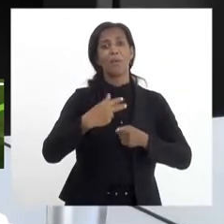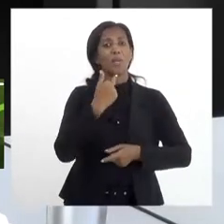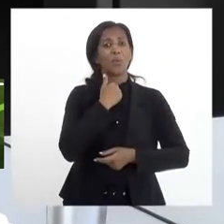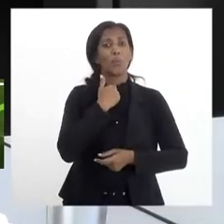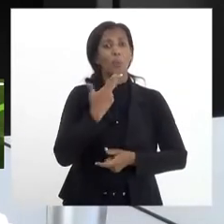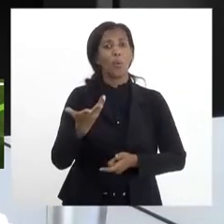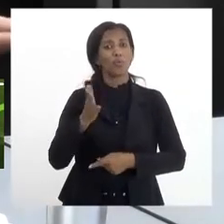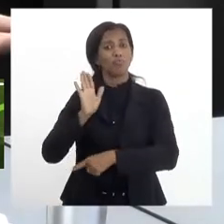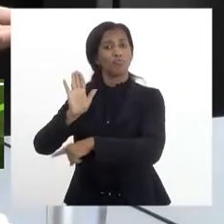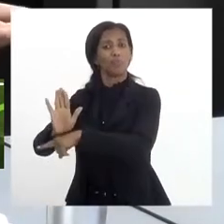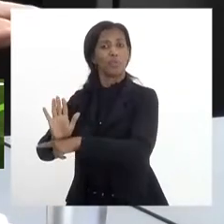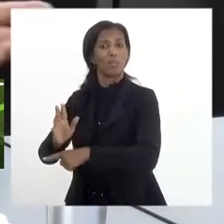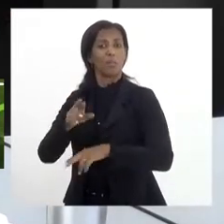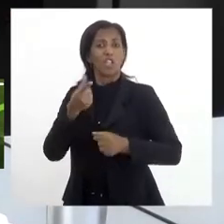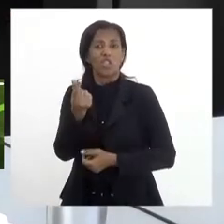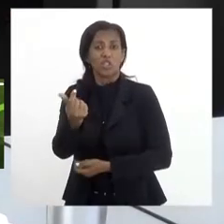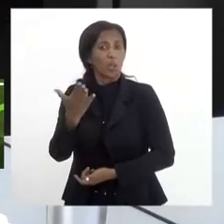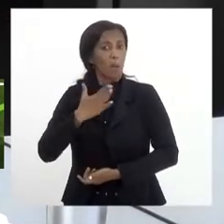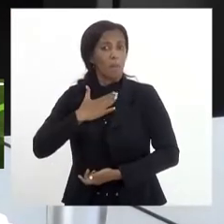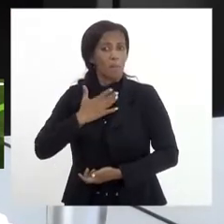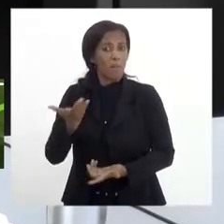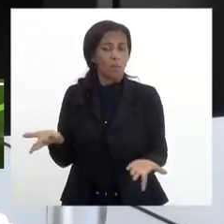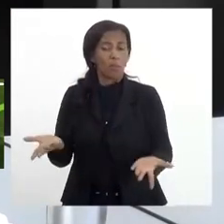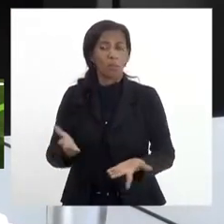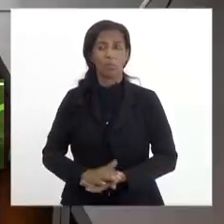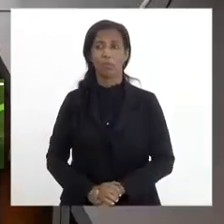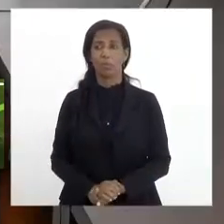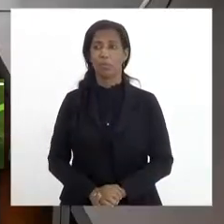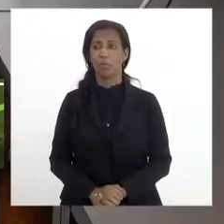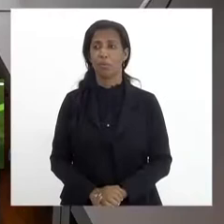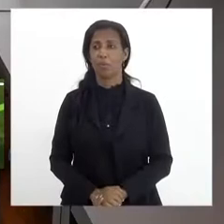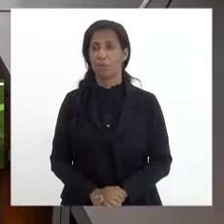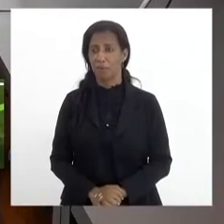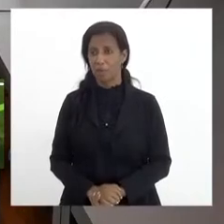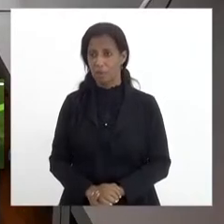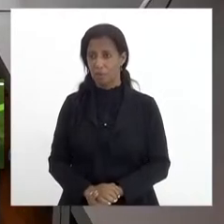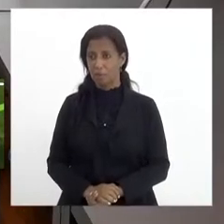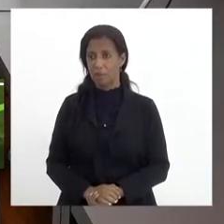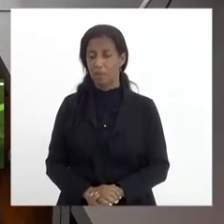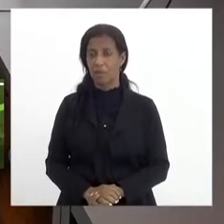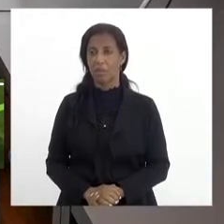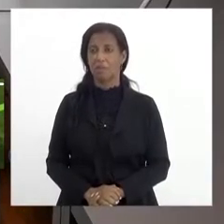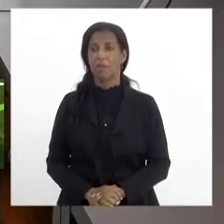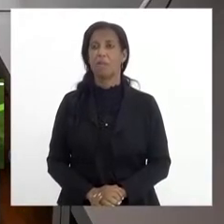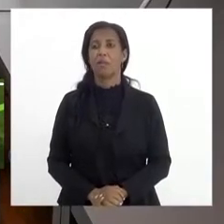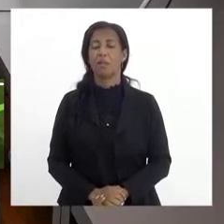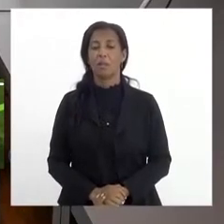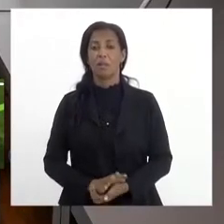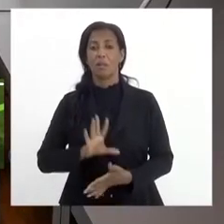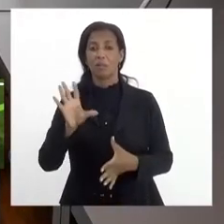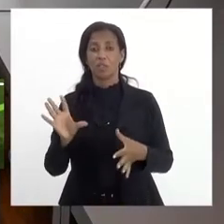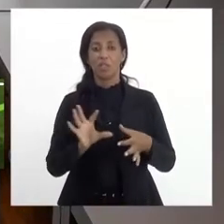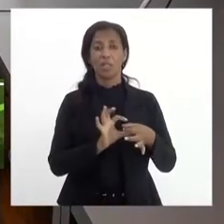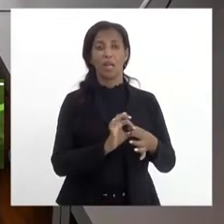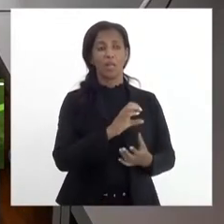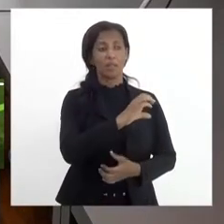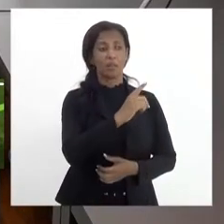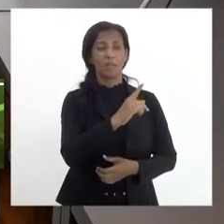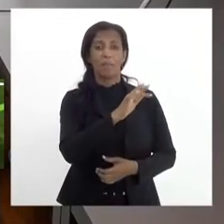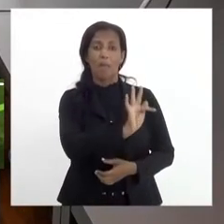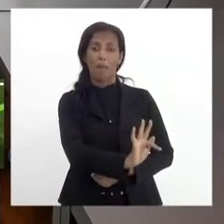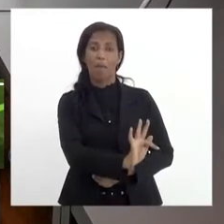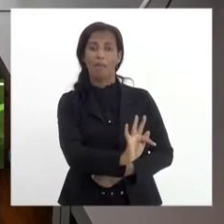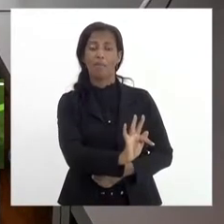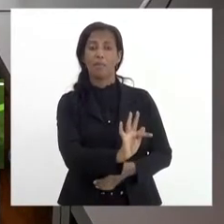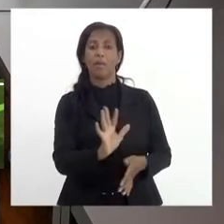meu. Claro. Justo. Tirar, não deixar atrelado ao CPF, sim, a pessoa jurídica do governo,